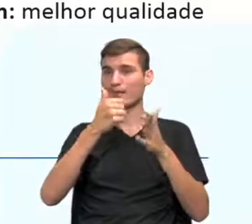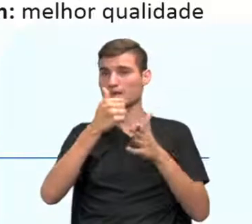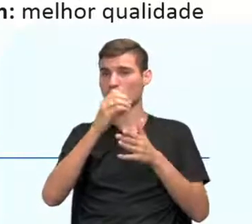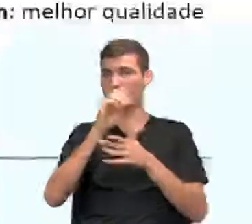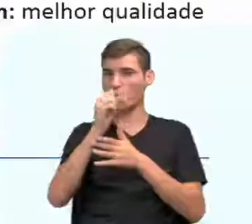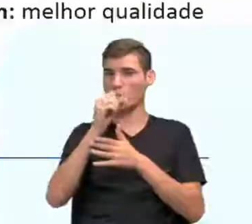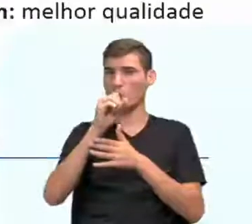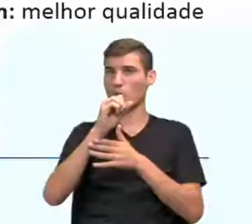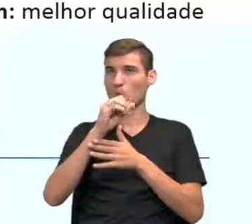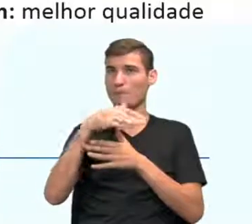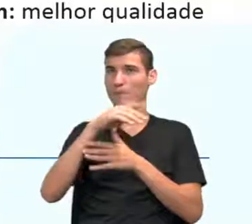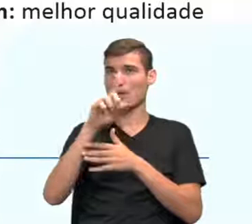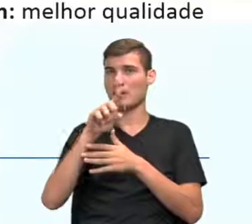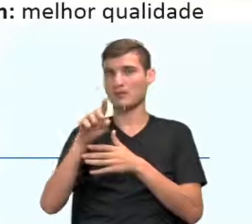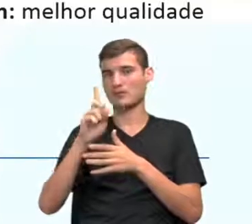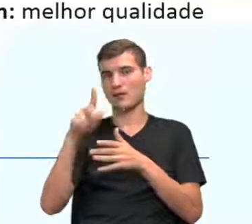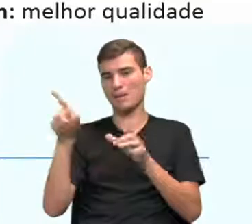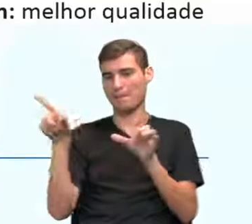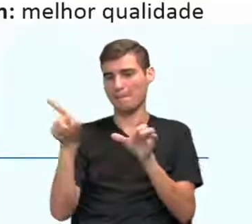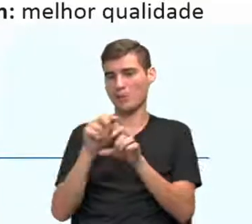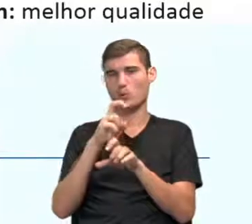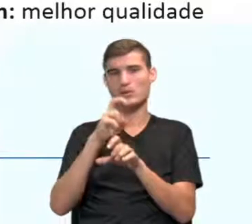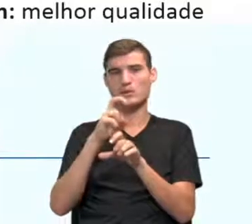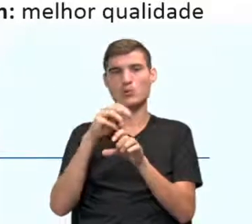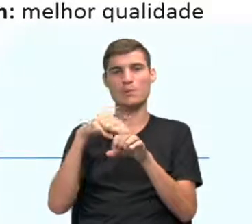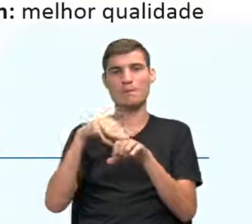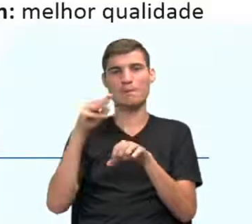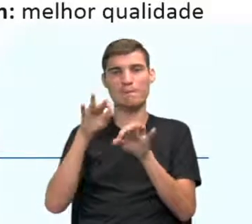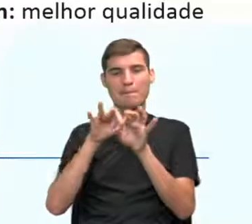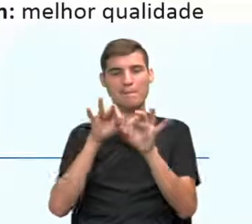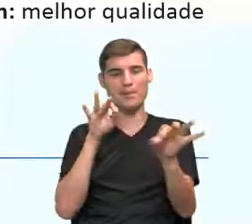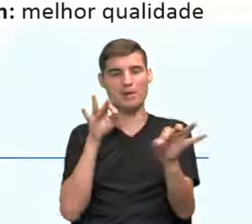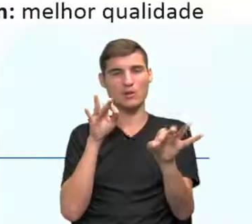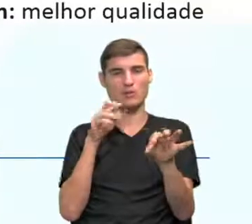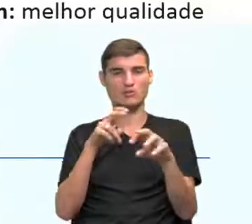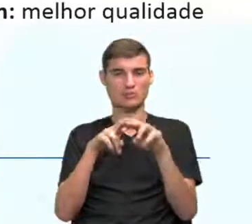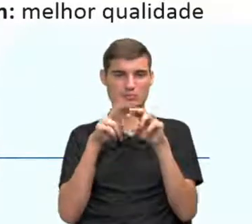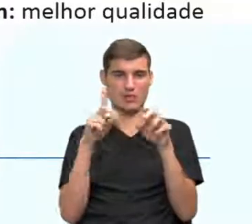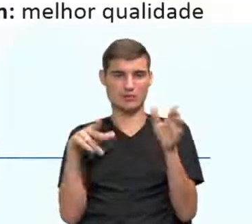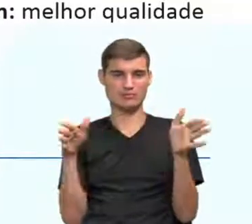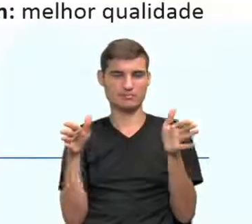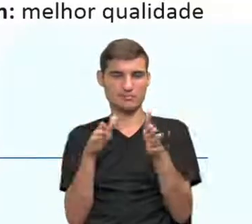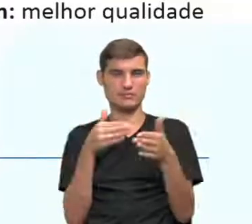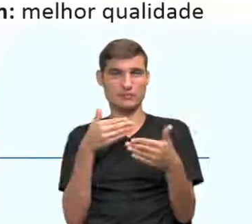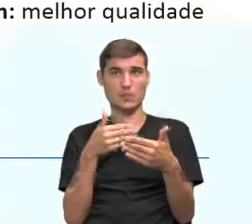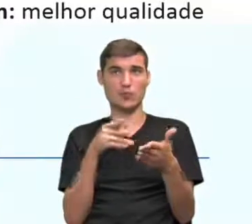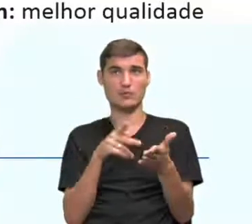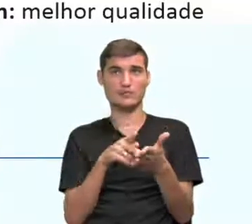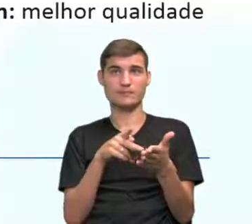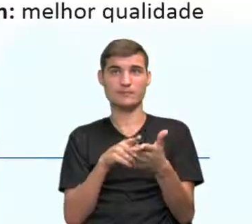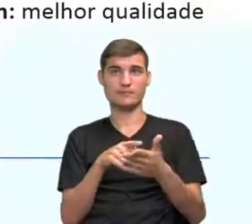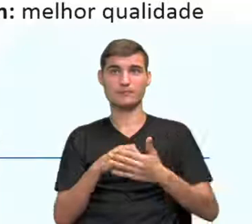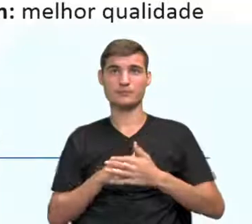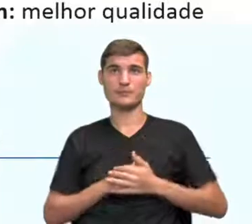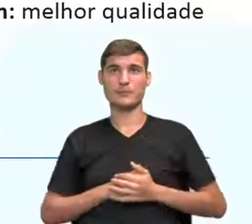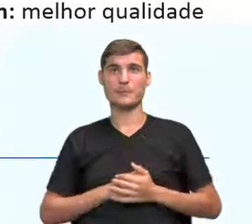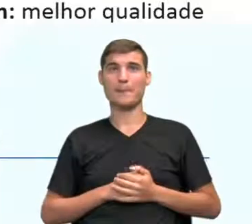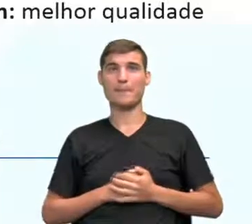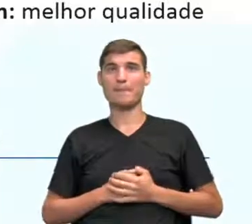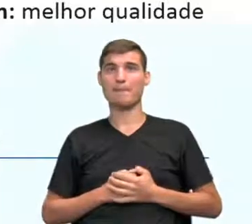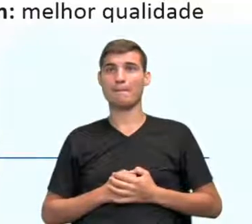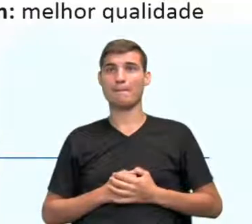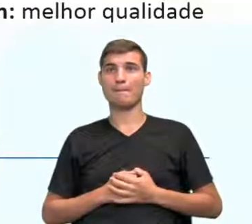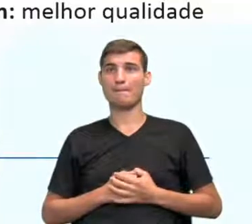é menor do que 5 metros. Então você vê que o alcance é bem menor também. Por isso